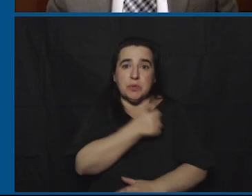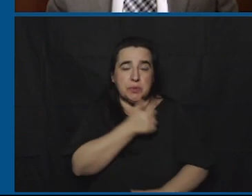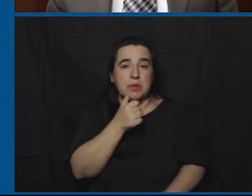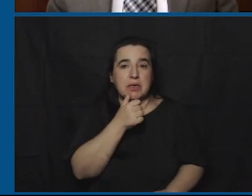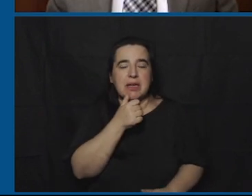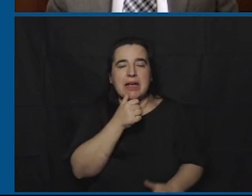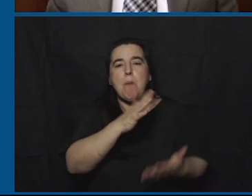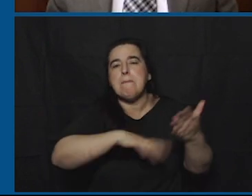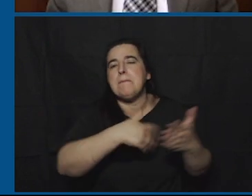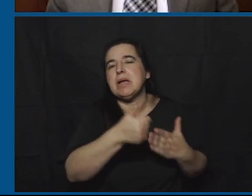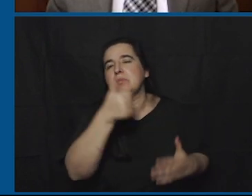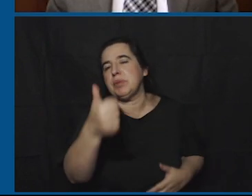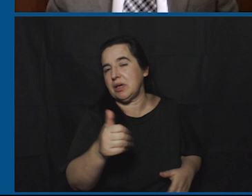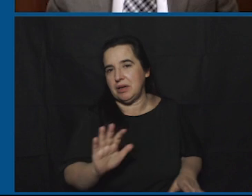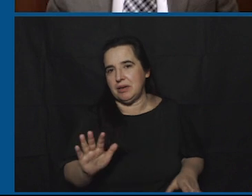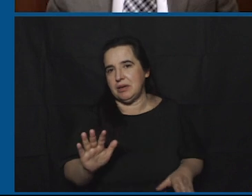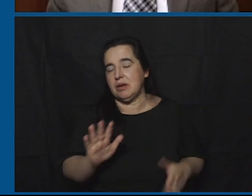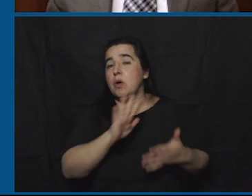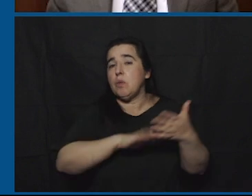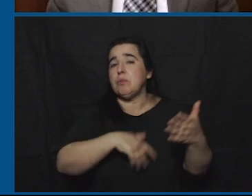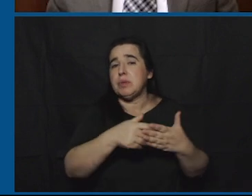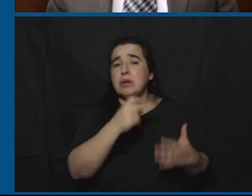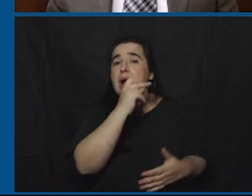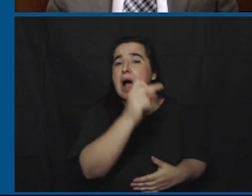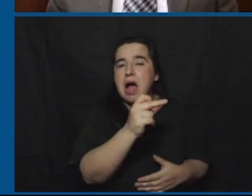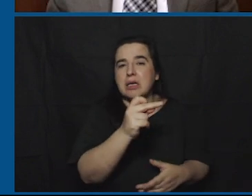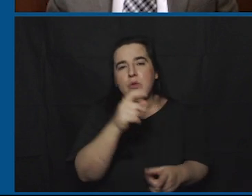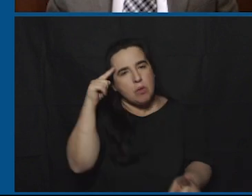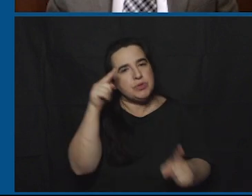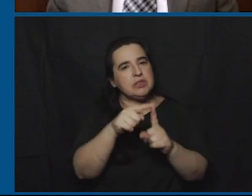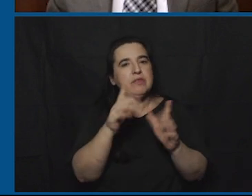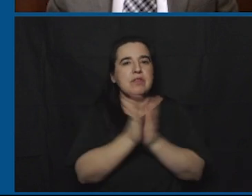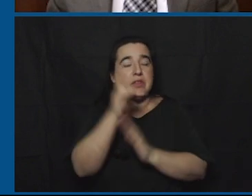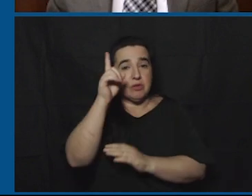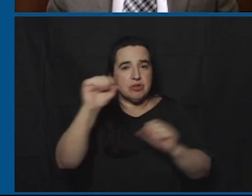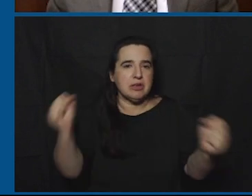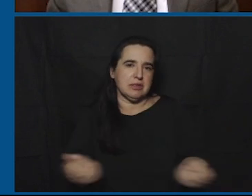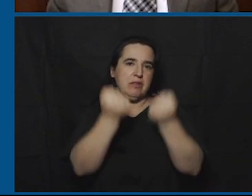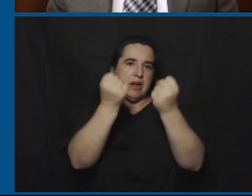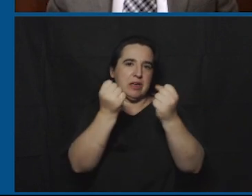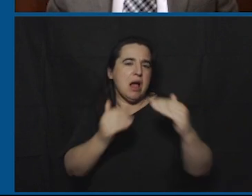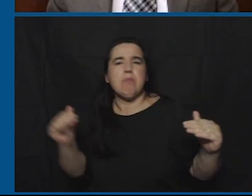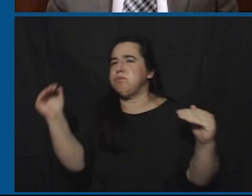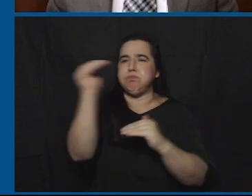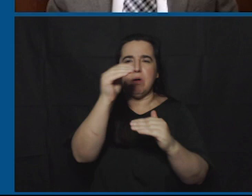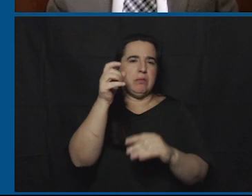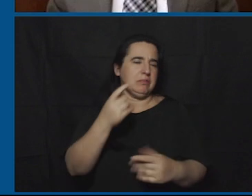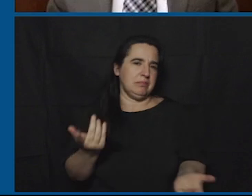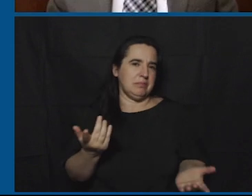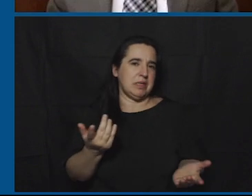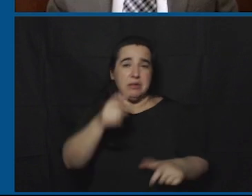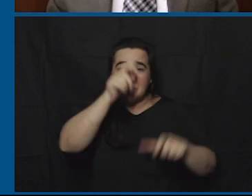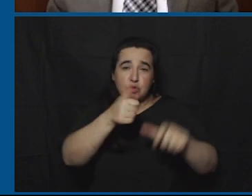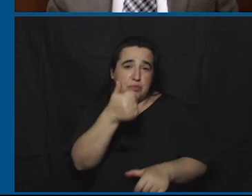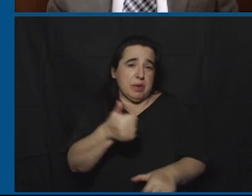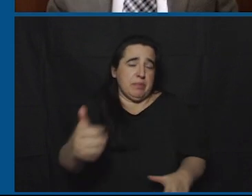B. O plano A de Deus não era esse. Portanto, o propósito de Deus é salvar, acima de tudo, e que os seus estejam bem.